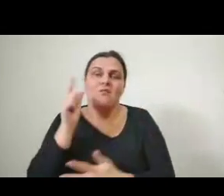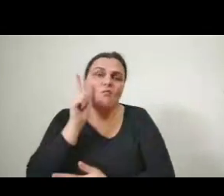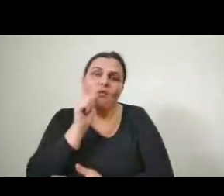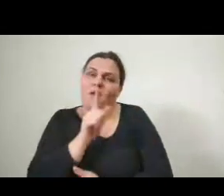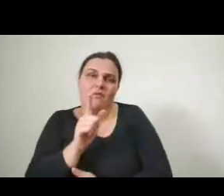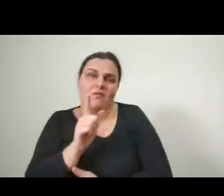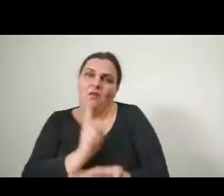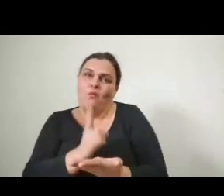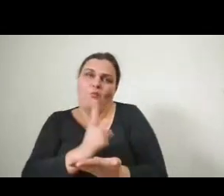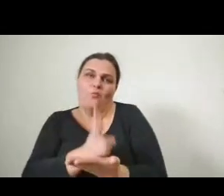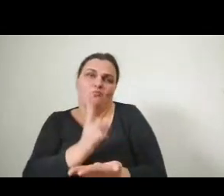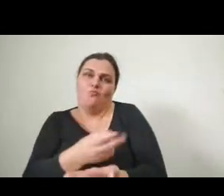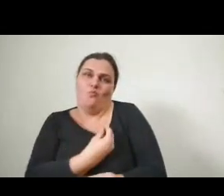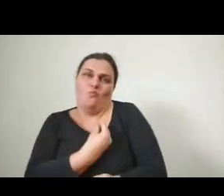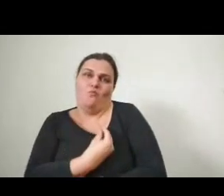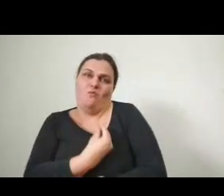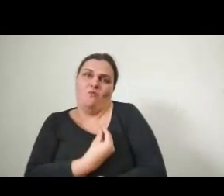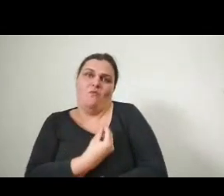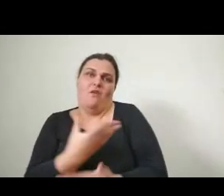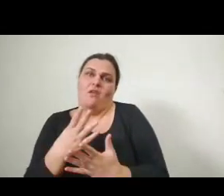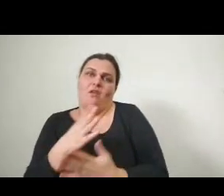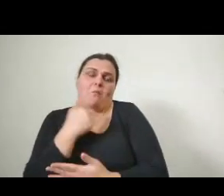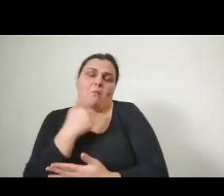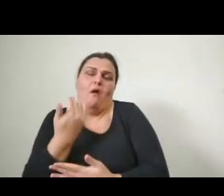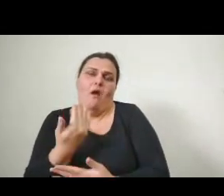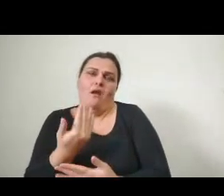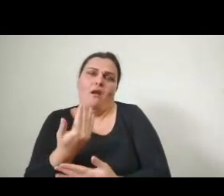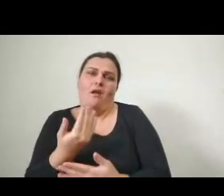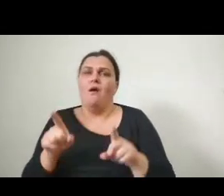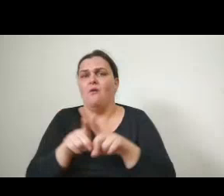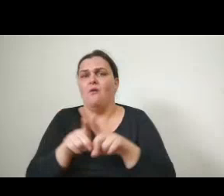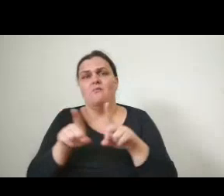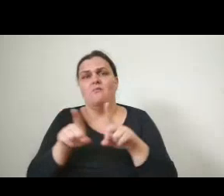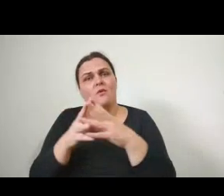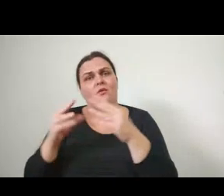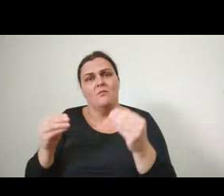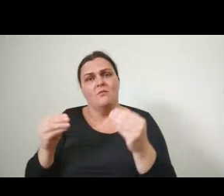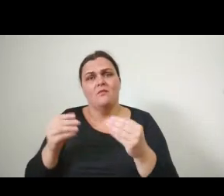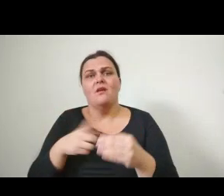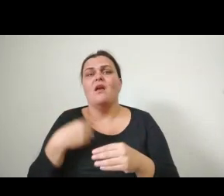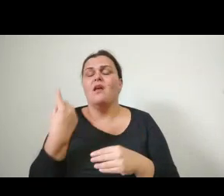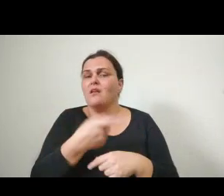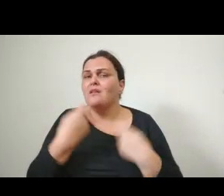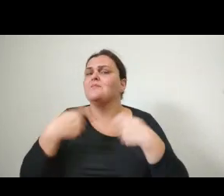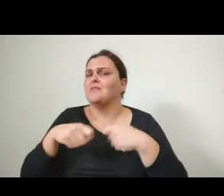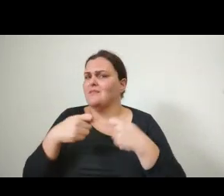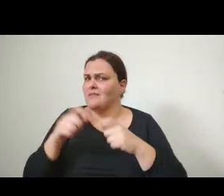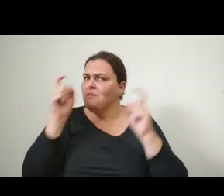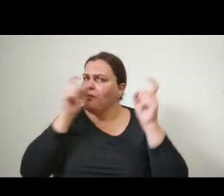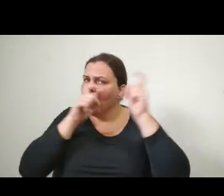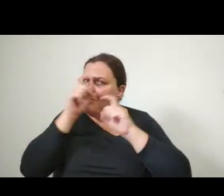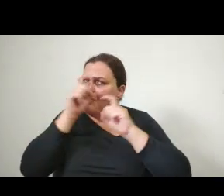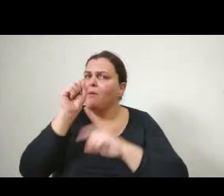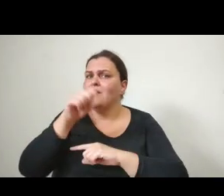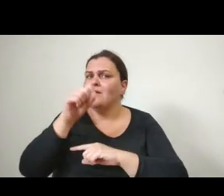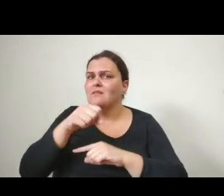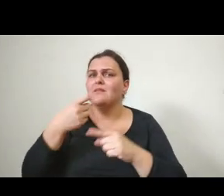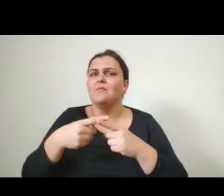relevante, né, extremamente preocupante na composição de espécies, que pode, né, gerar, como eu falei anteriormente,